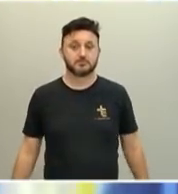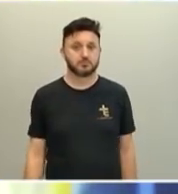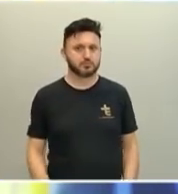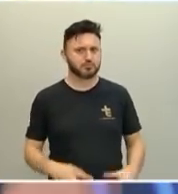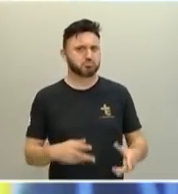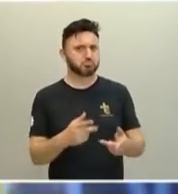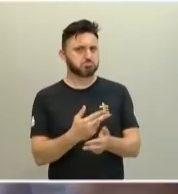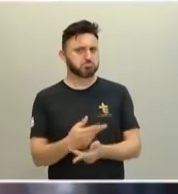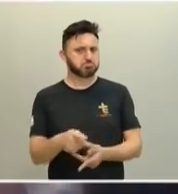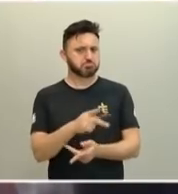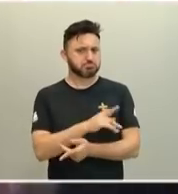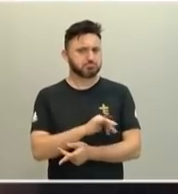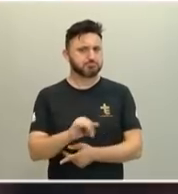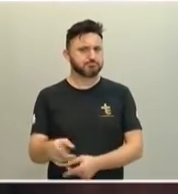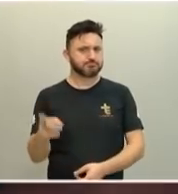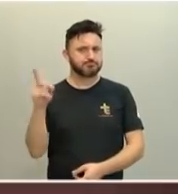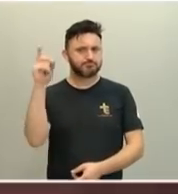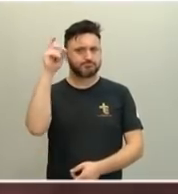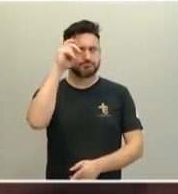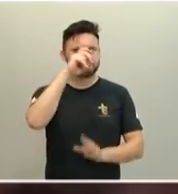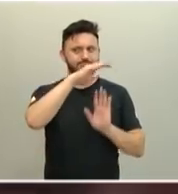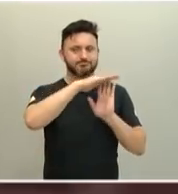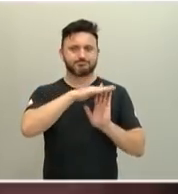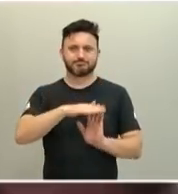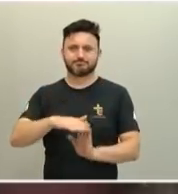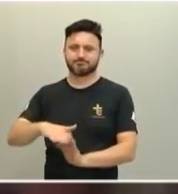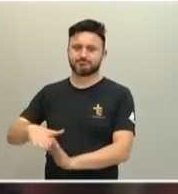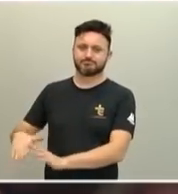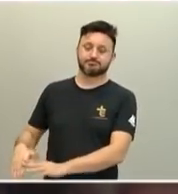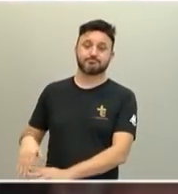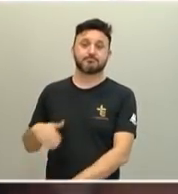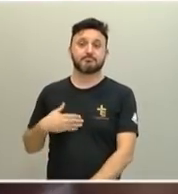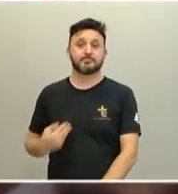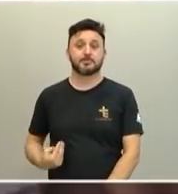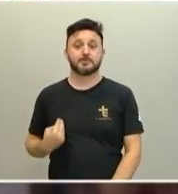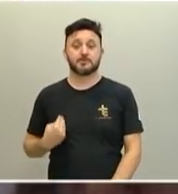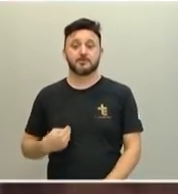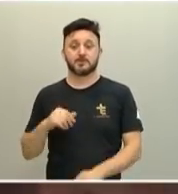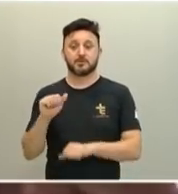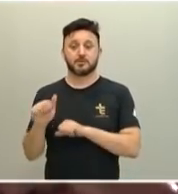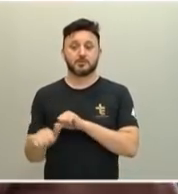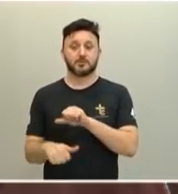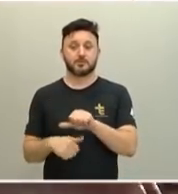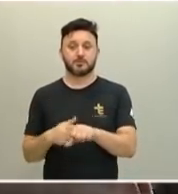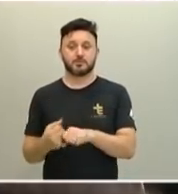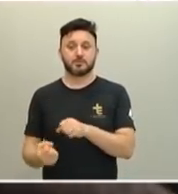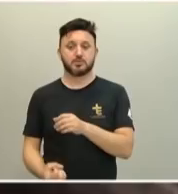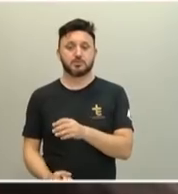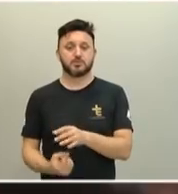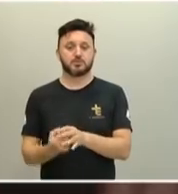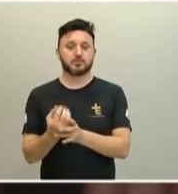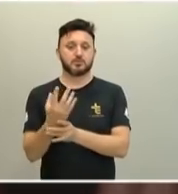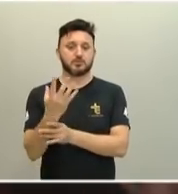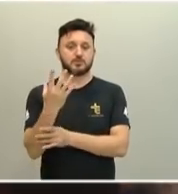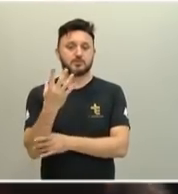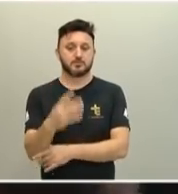secos vão se levantar. O meu deserto florirá.